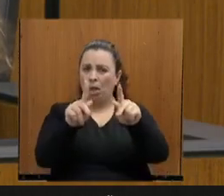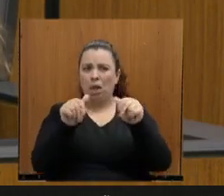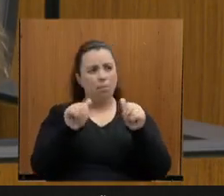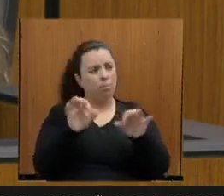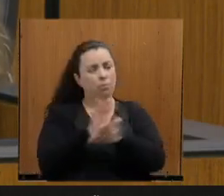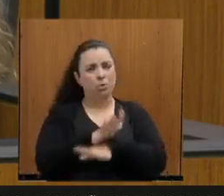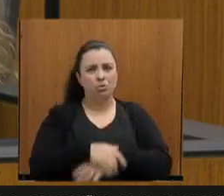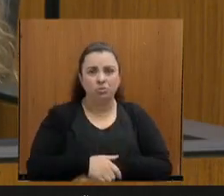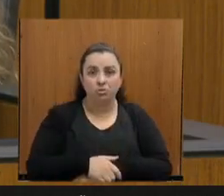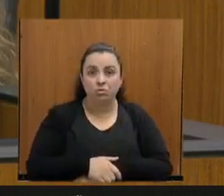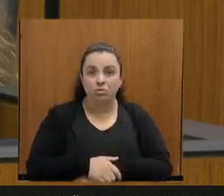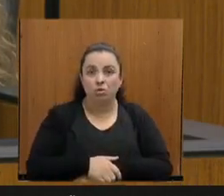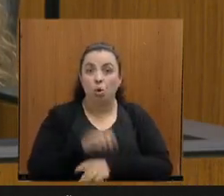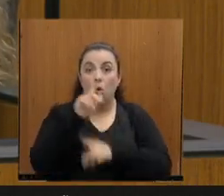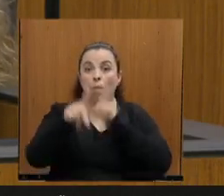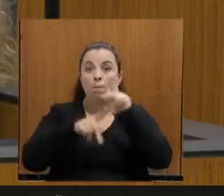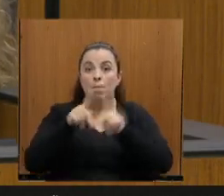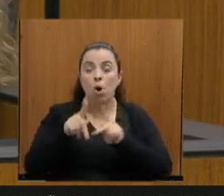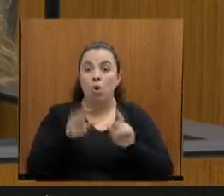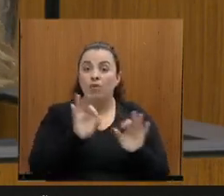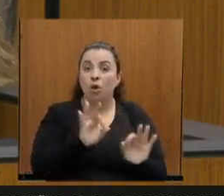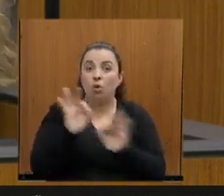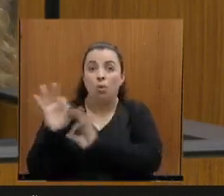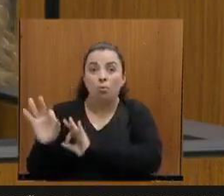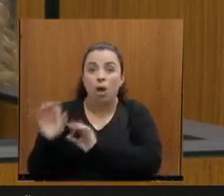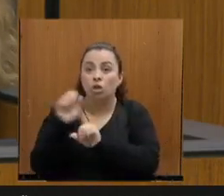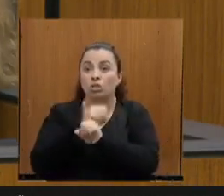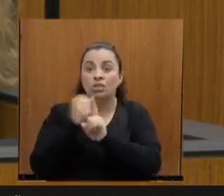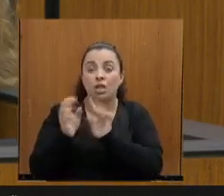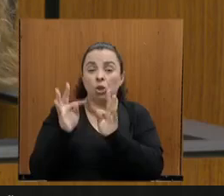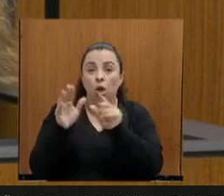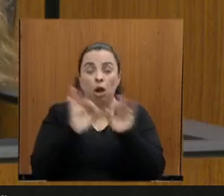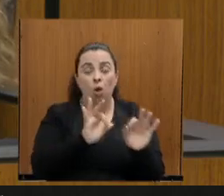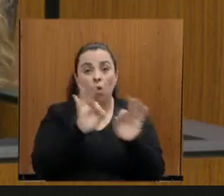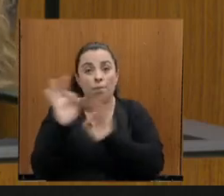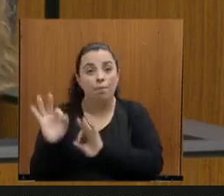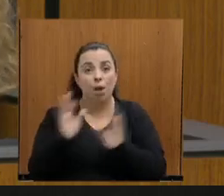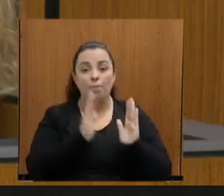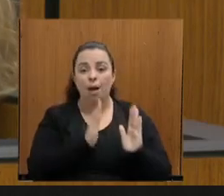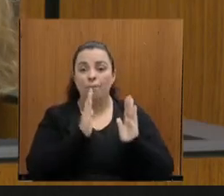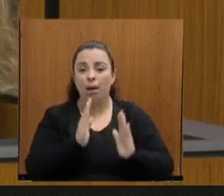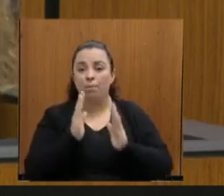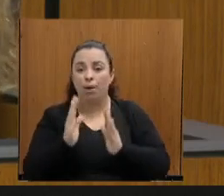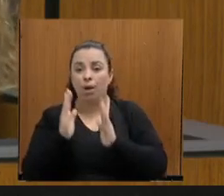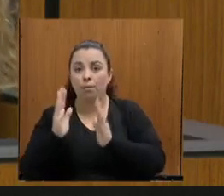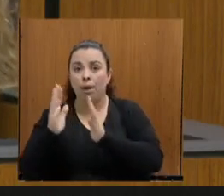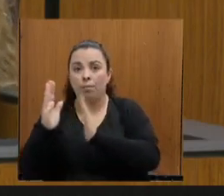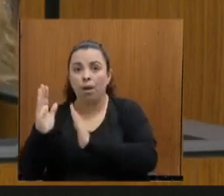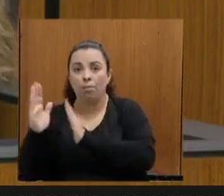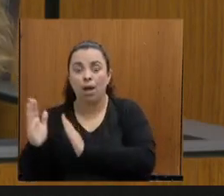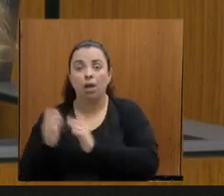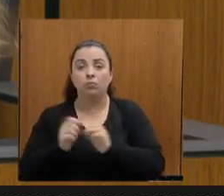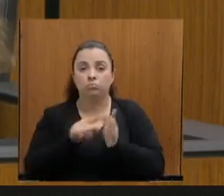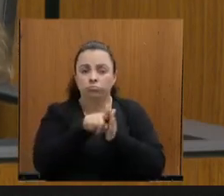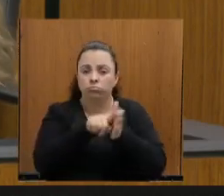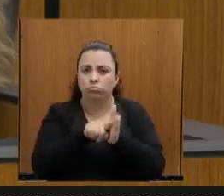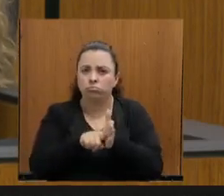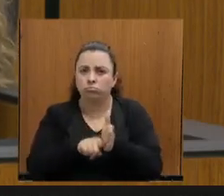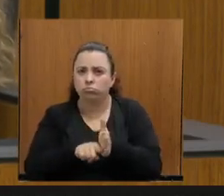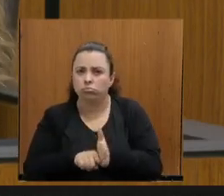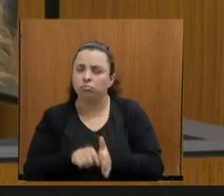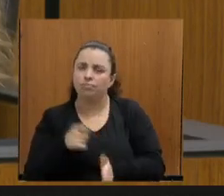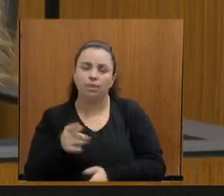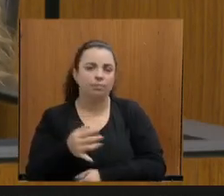que toda a sociedade acompanhou em tempo real o passo a passo da da comissão parlamentar de inquérito então